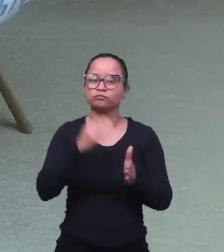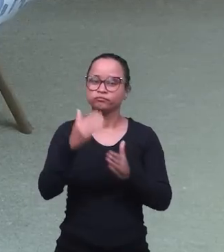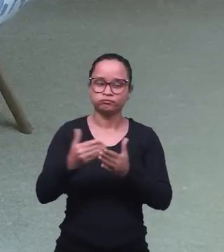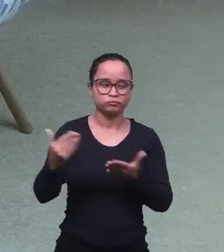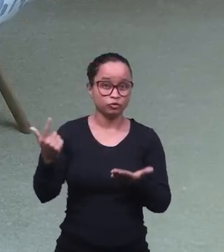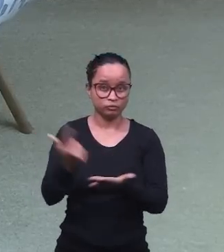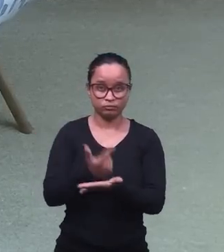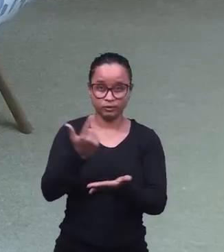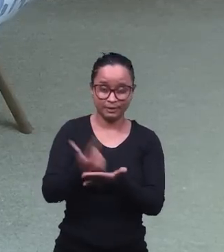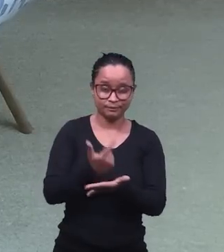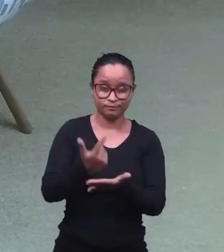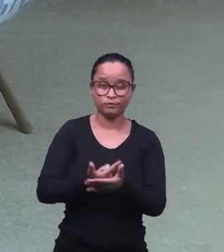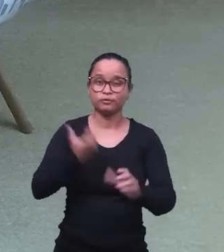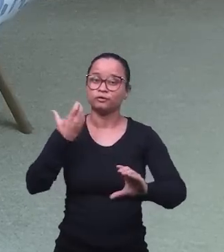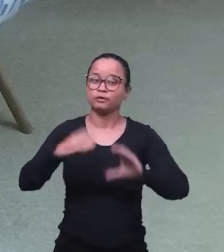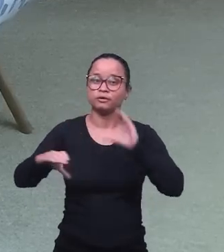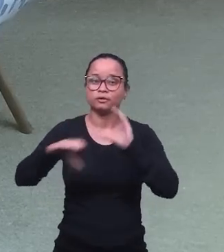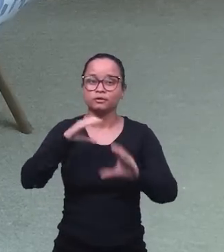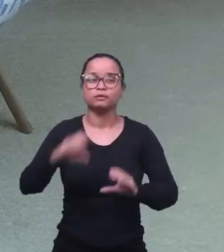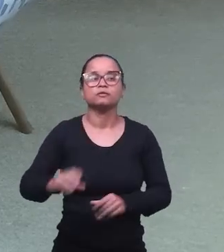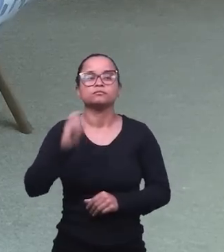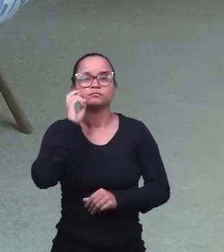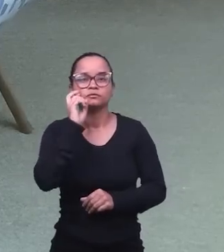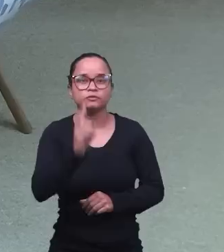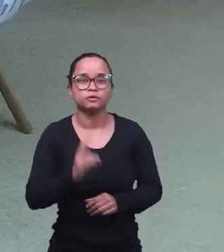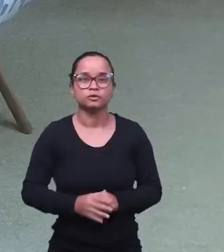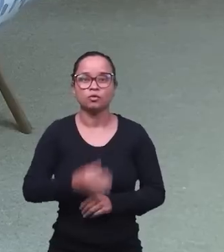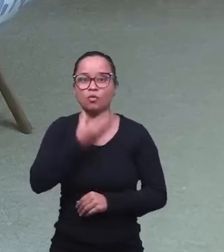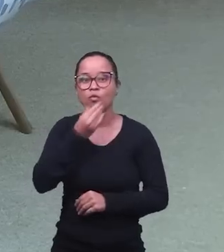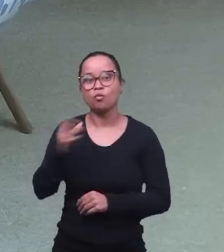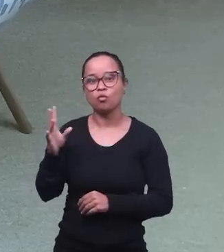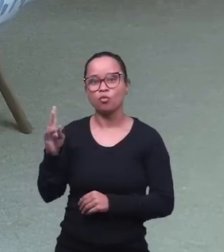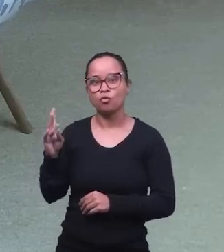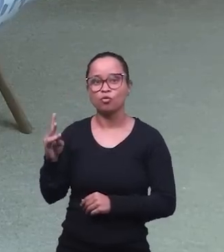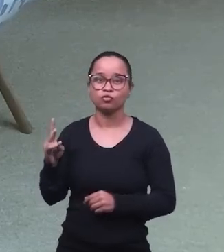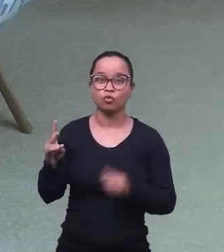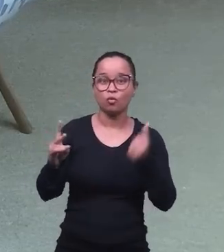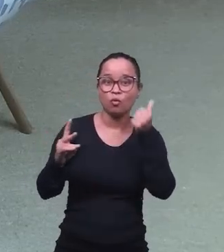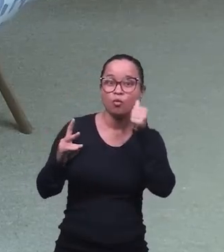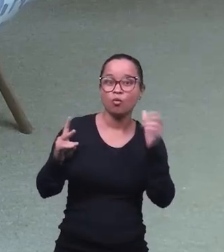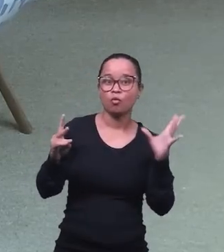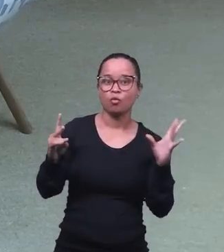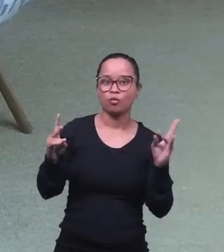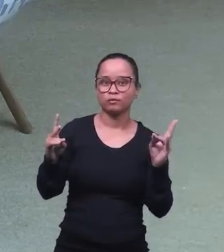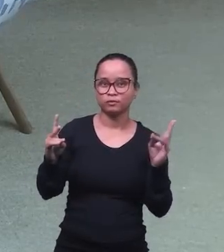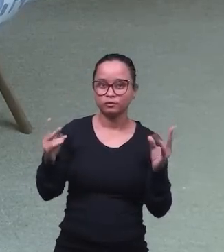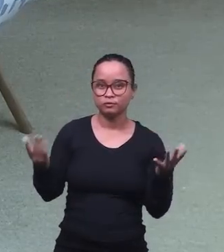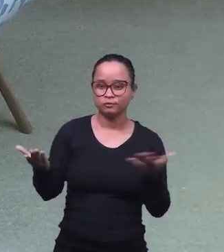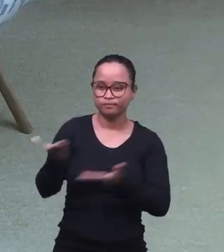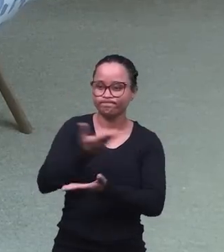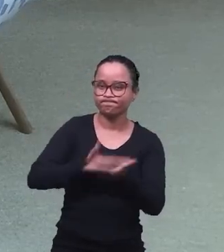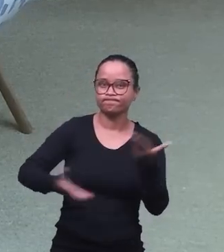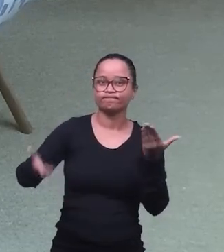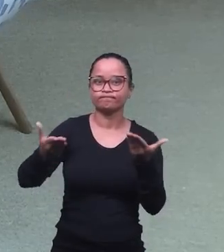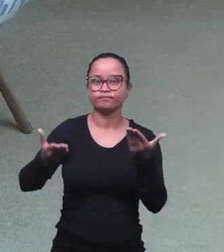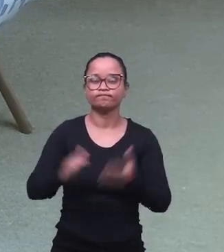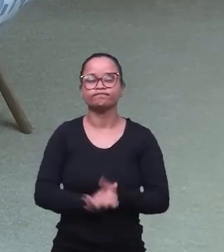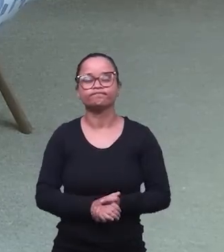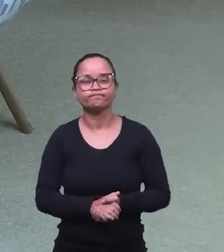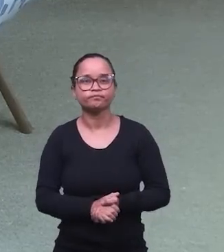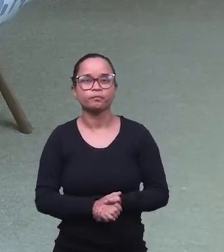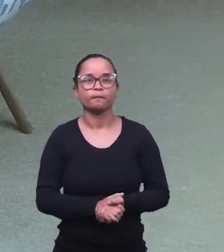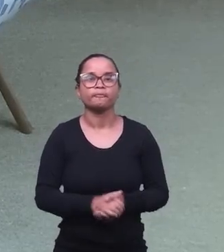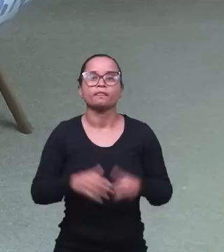Cantares, expressando essa reciprocidade do noivo com a noiva, que é a igreja fiel. É